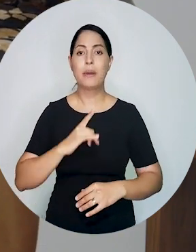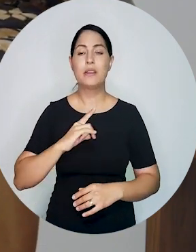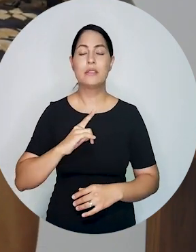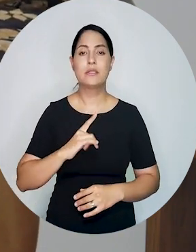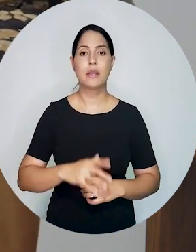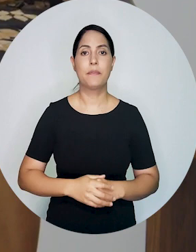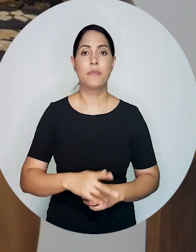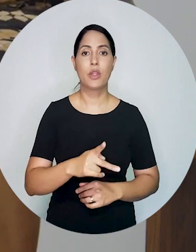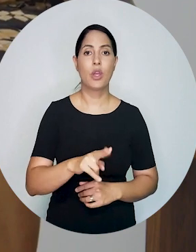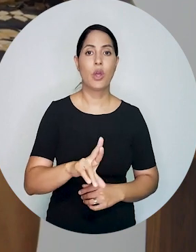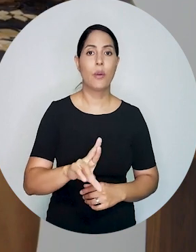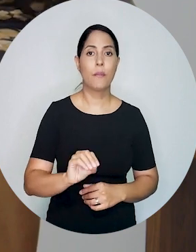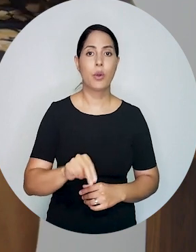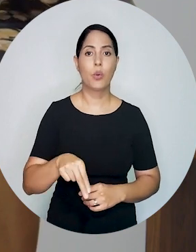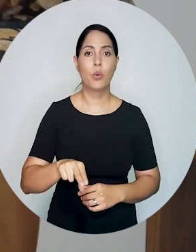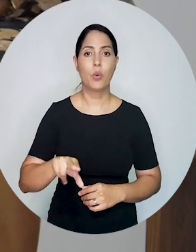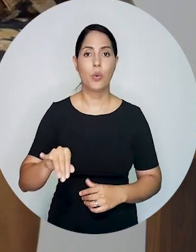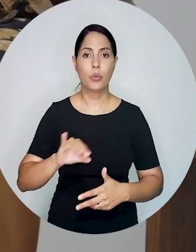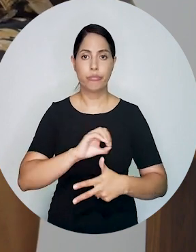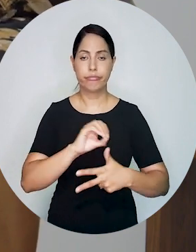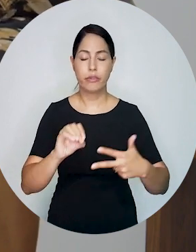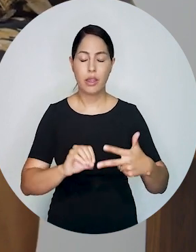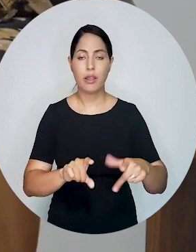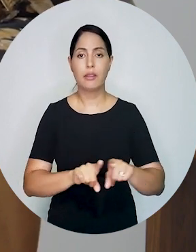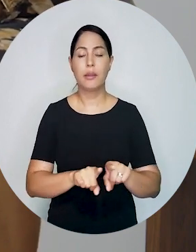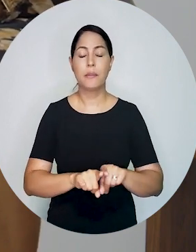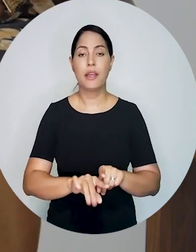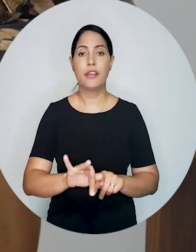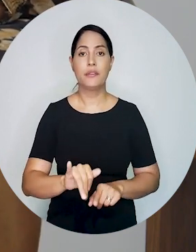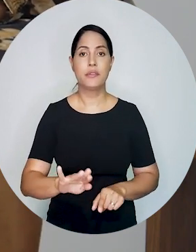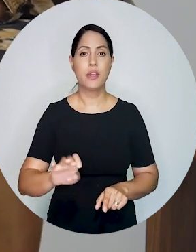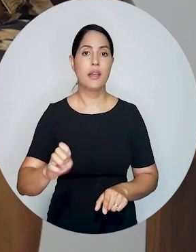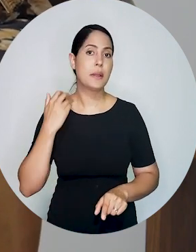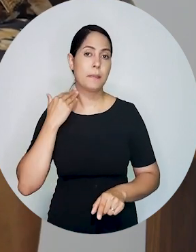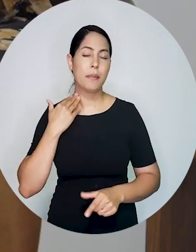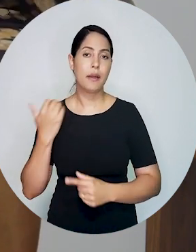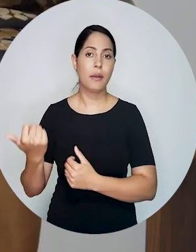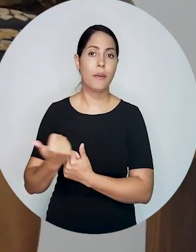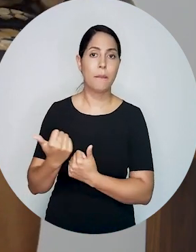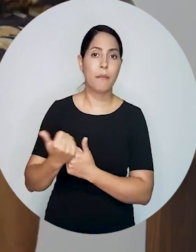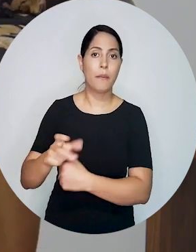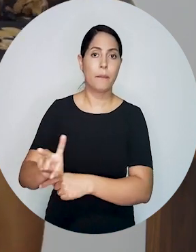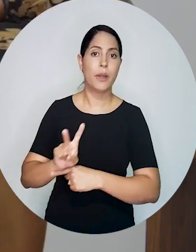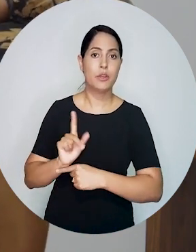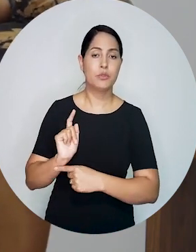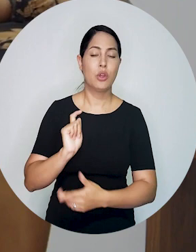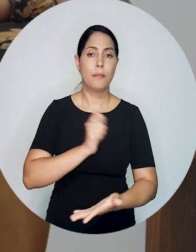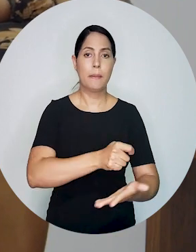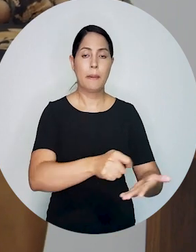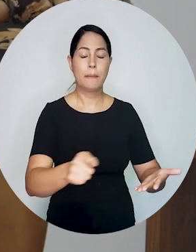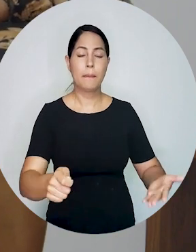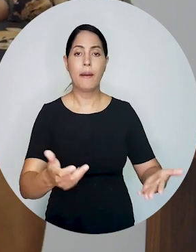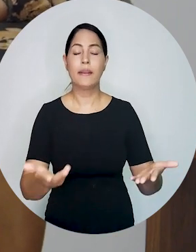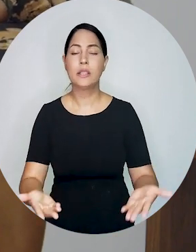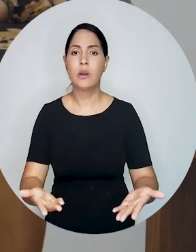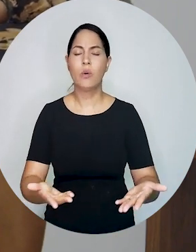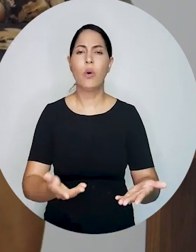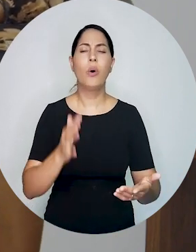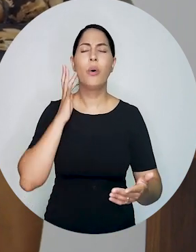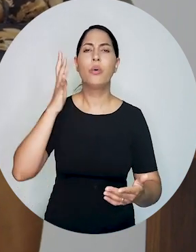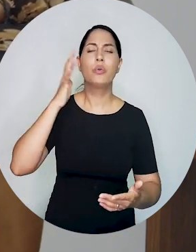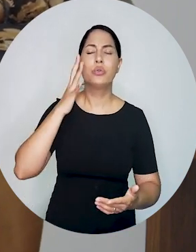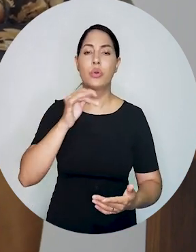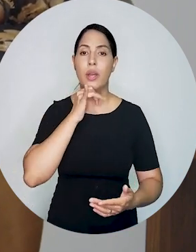do ProUni, você vai pelo FIES, e aí entra no que o professor falou, que vende sonhos. Vai lá, faz a sua faculdade, você pega